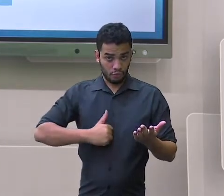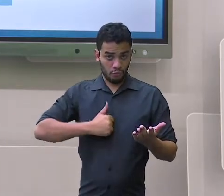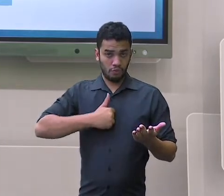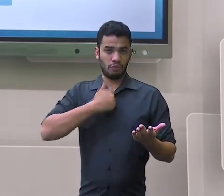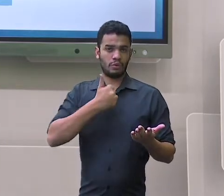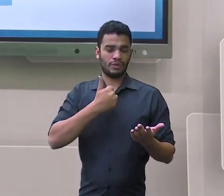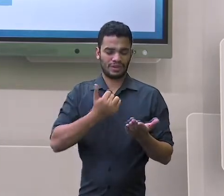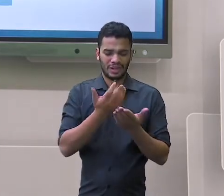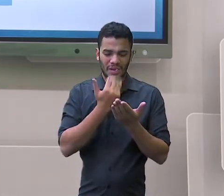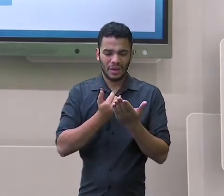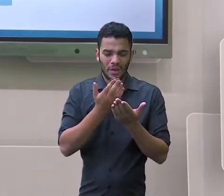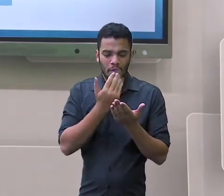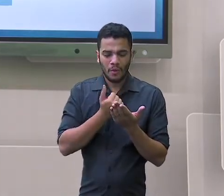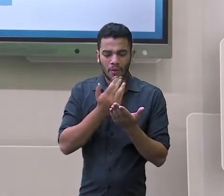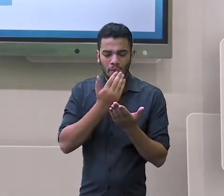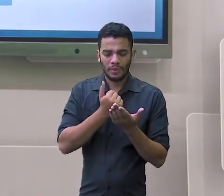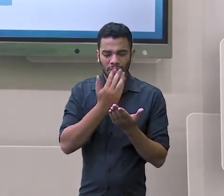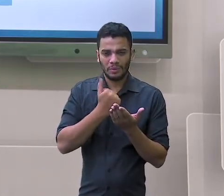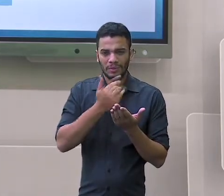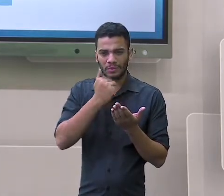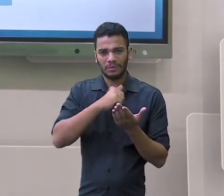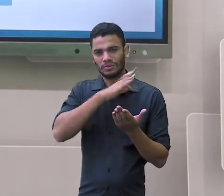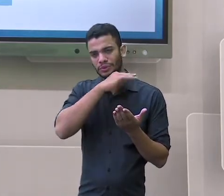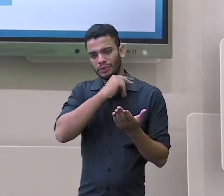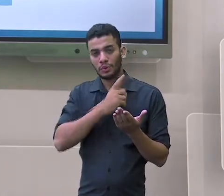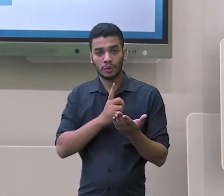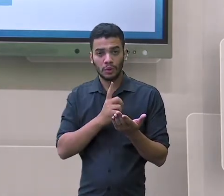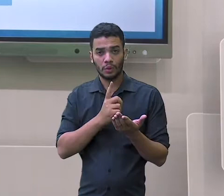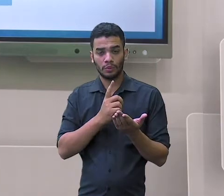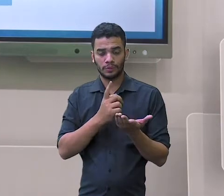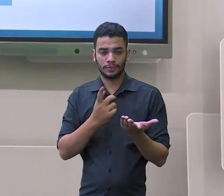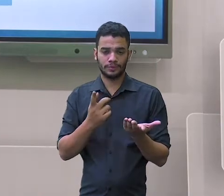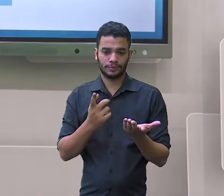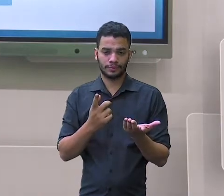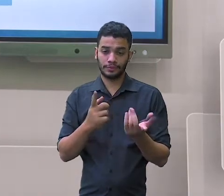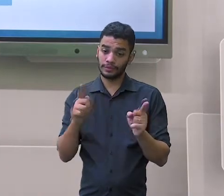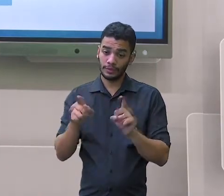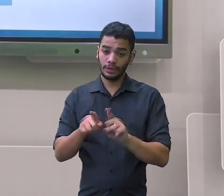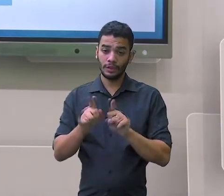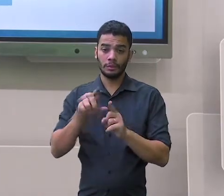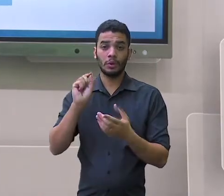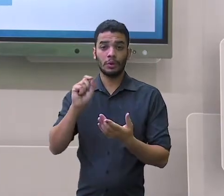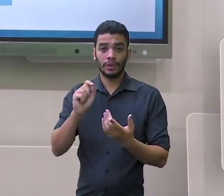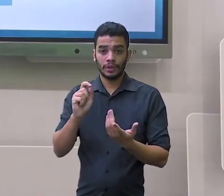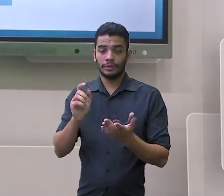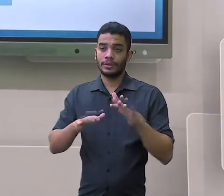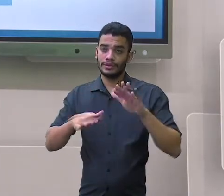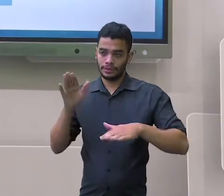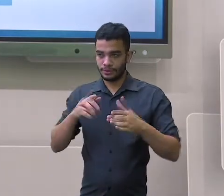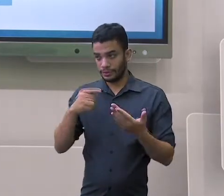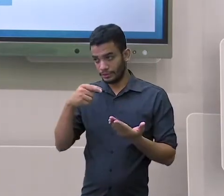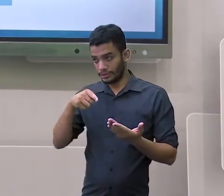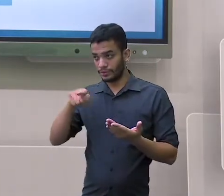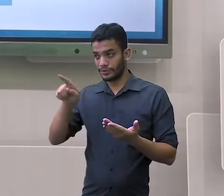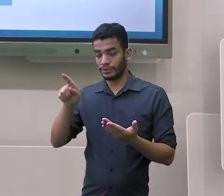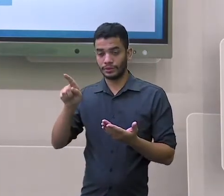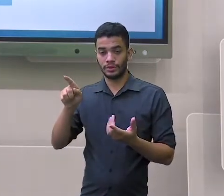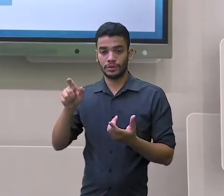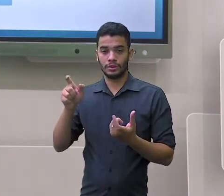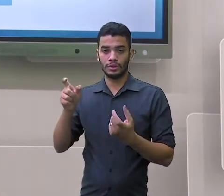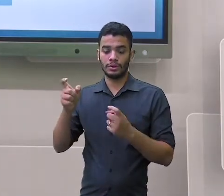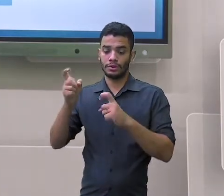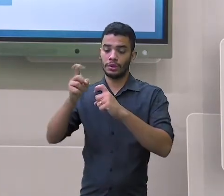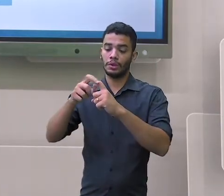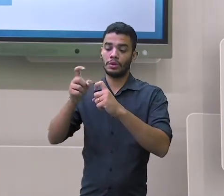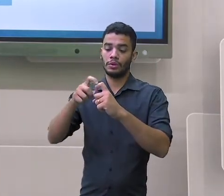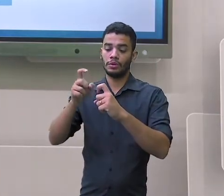boa alimentação é imprescindível, ajuda médica, porque existem problemas que nós